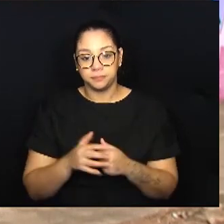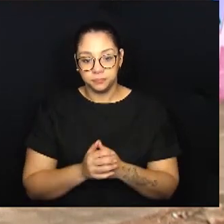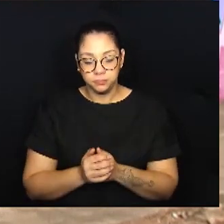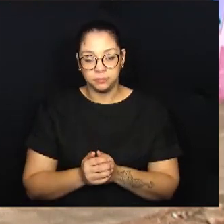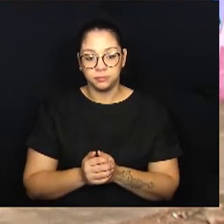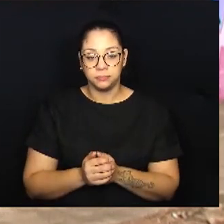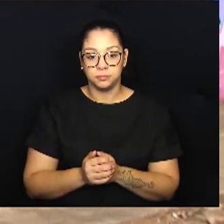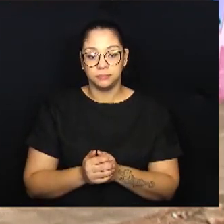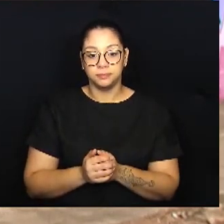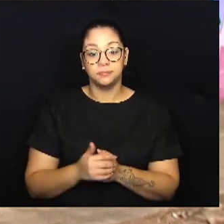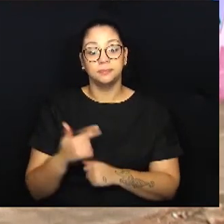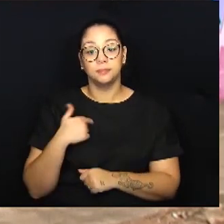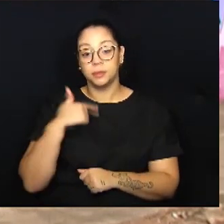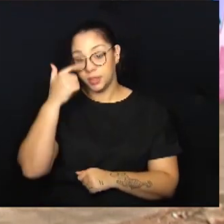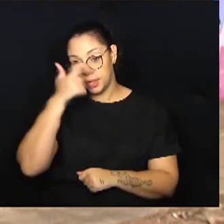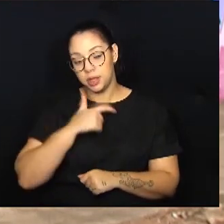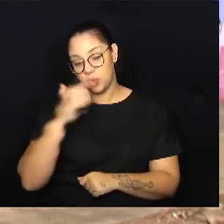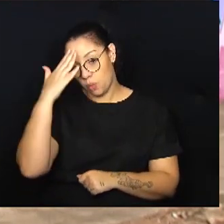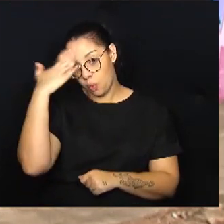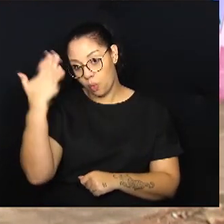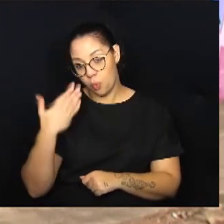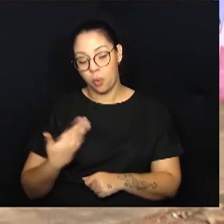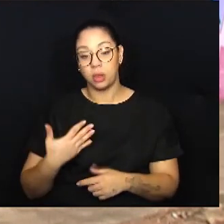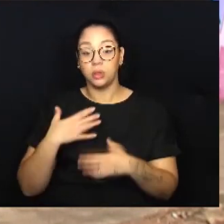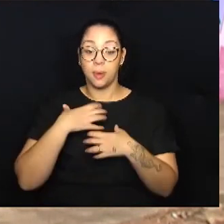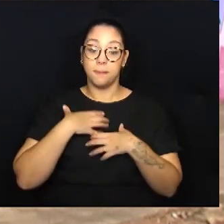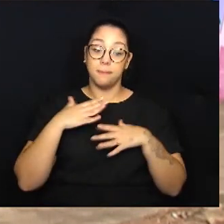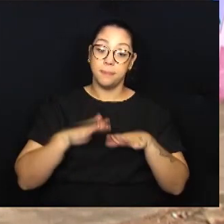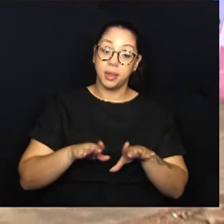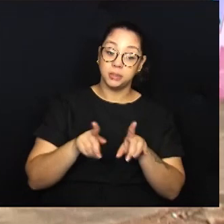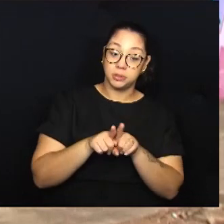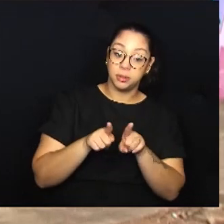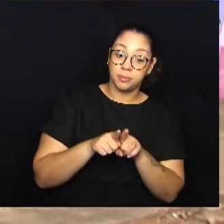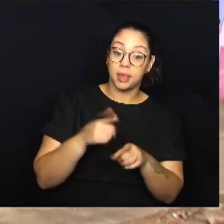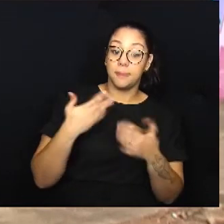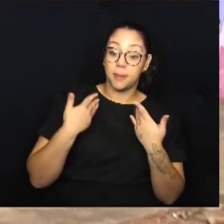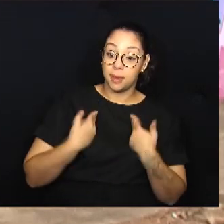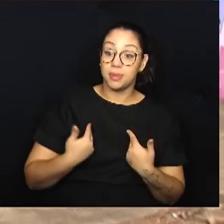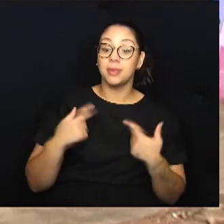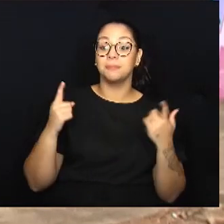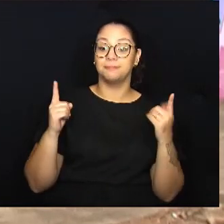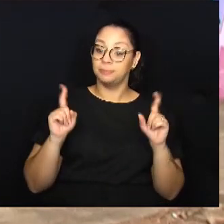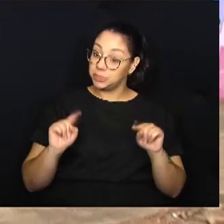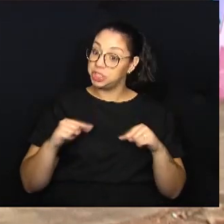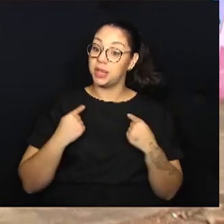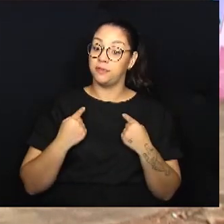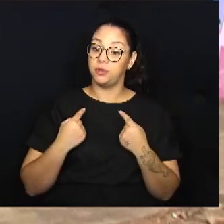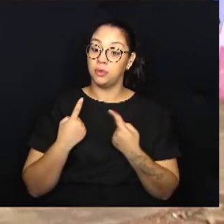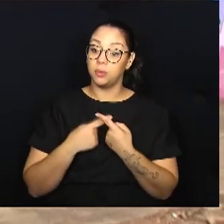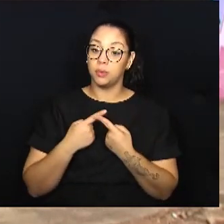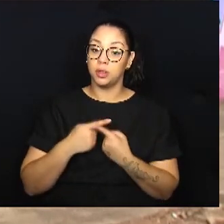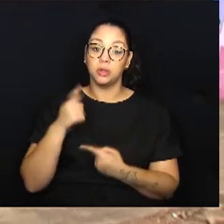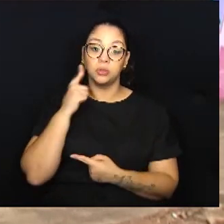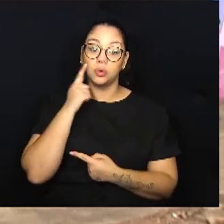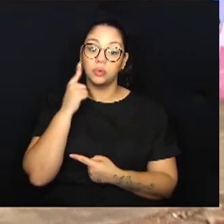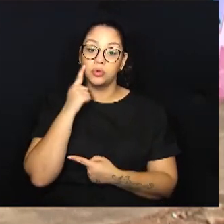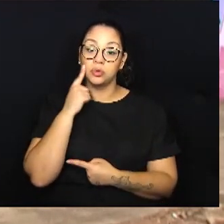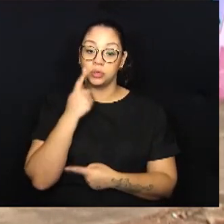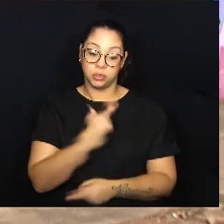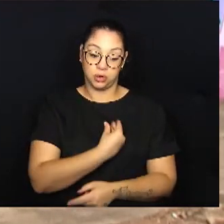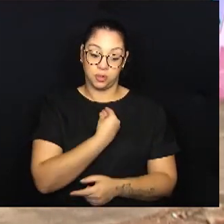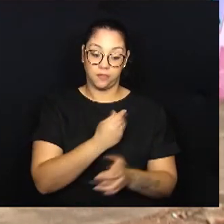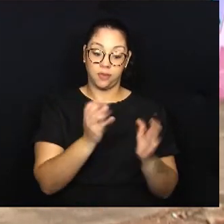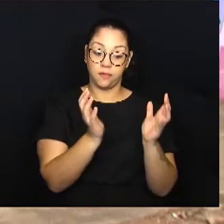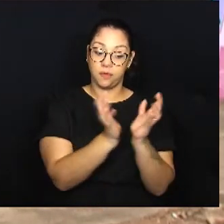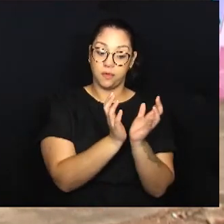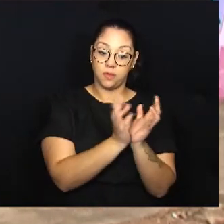Eu fico honrado, mas ao mesmo tempo, para mim é um desafio. Porque todos os dias, para quem vive no terceiro setor, a gente